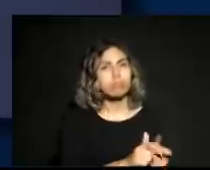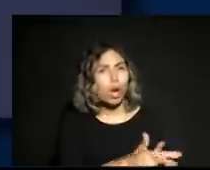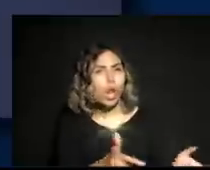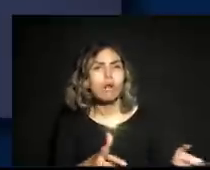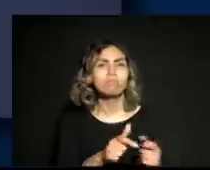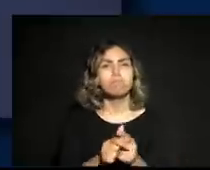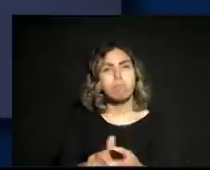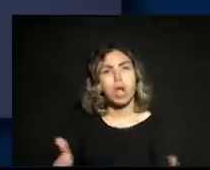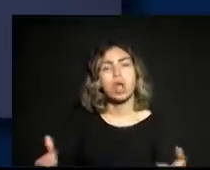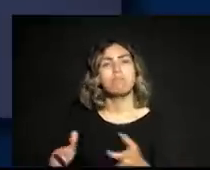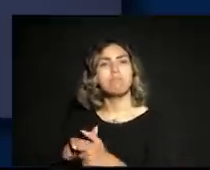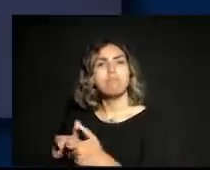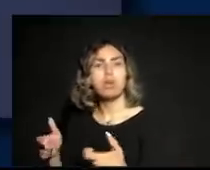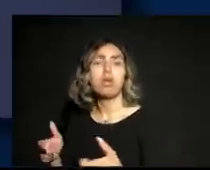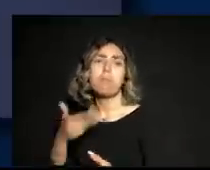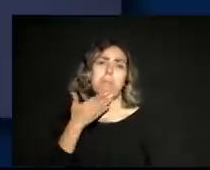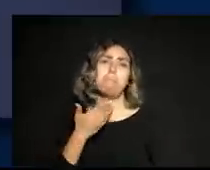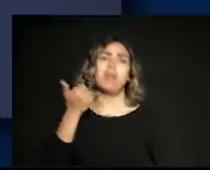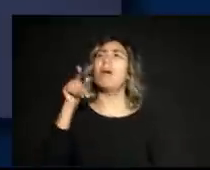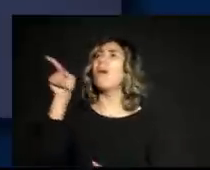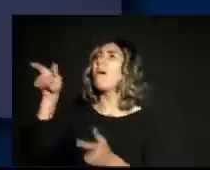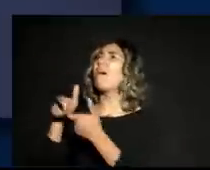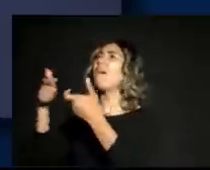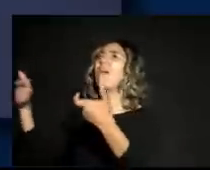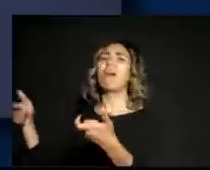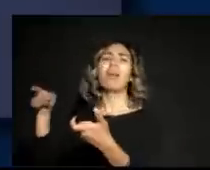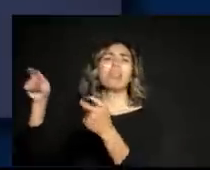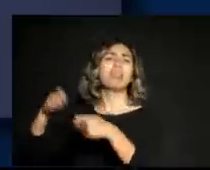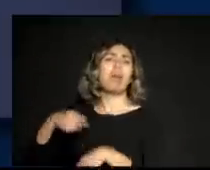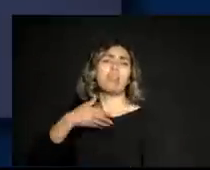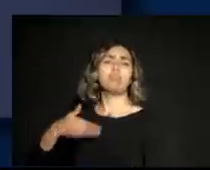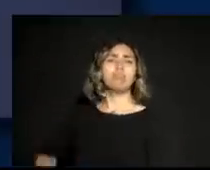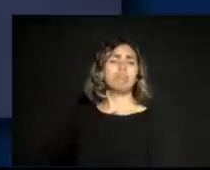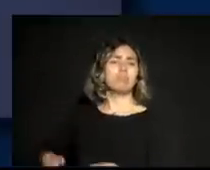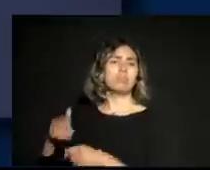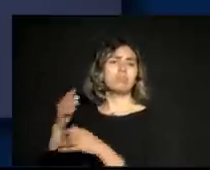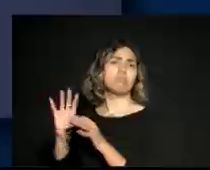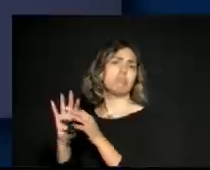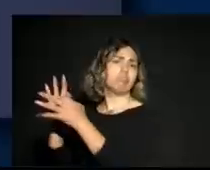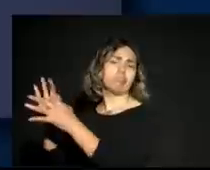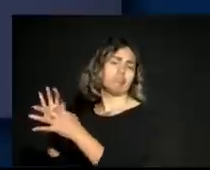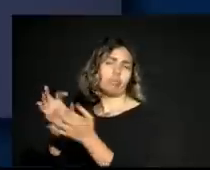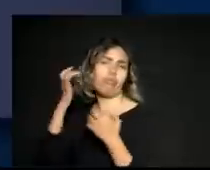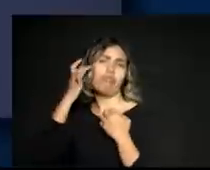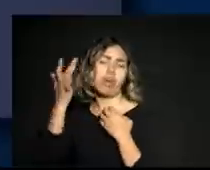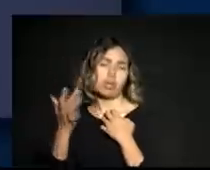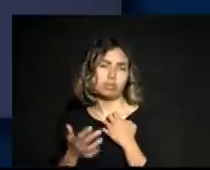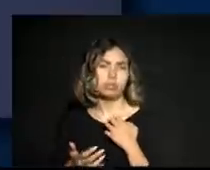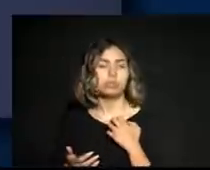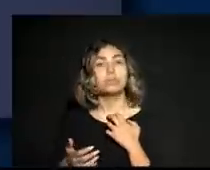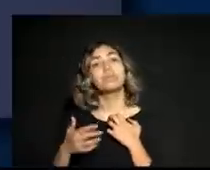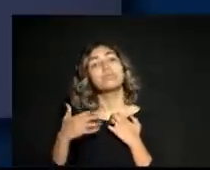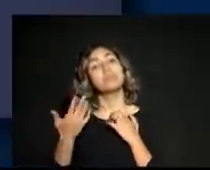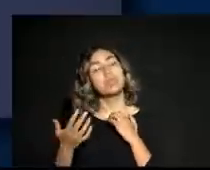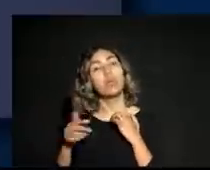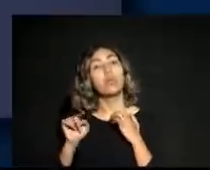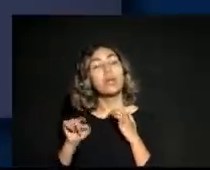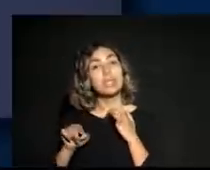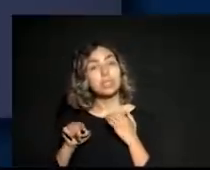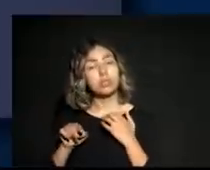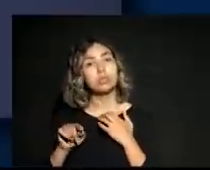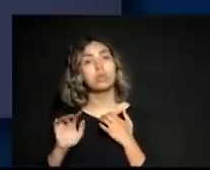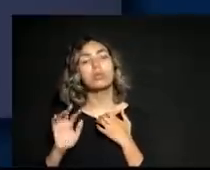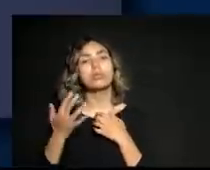subsídio sem nenhuma ajuda do Estado a maneira muito mais transparente saudável agora esse fenômeno